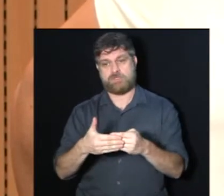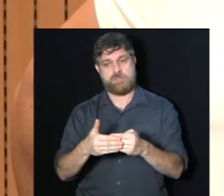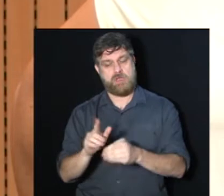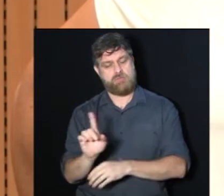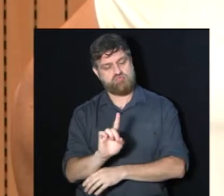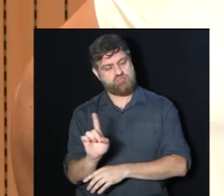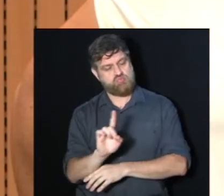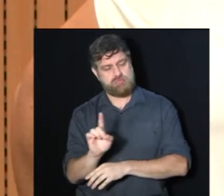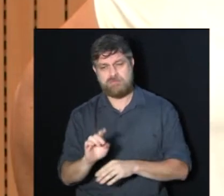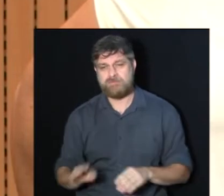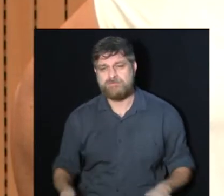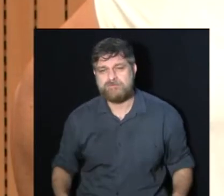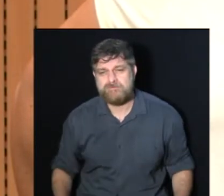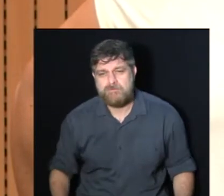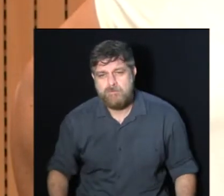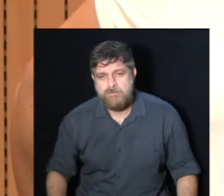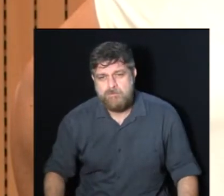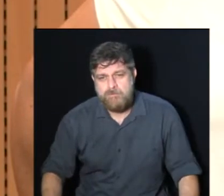Então,